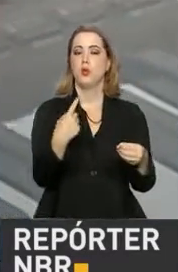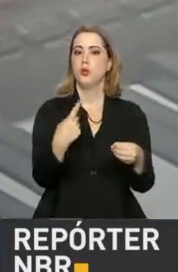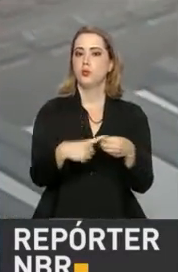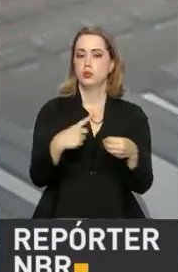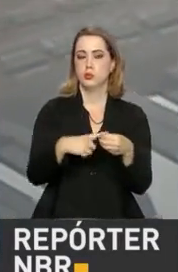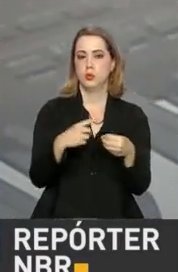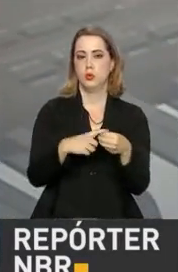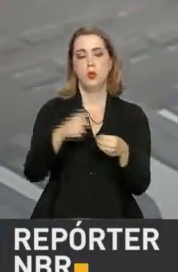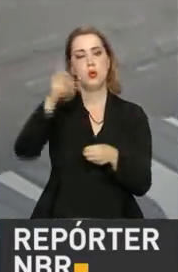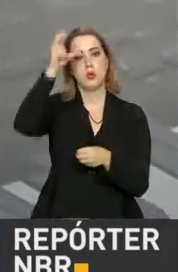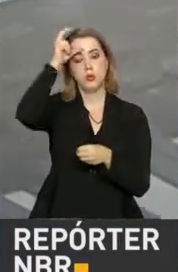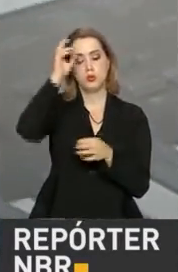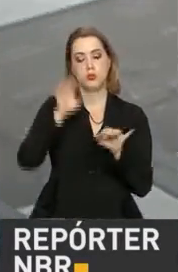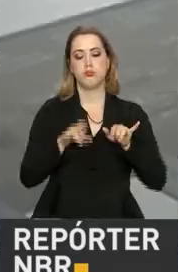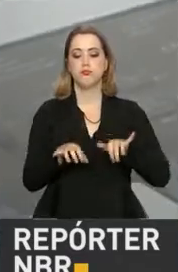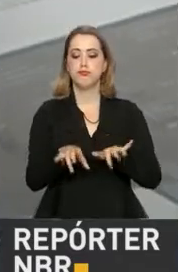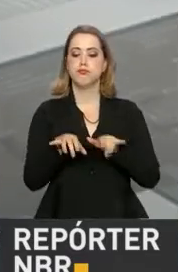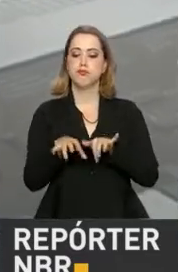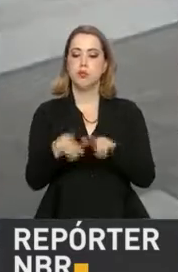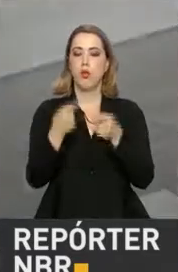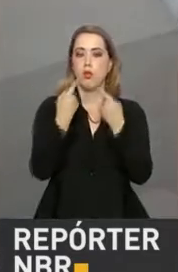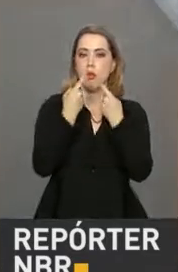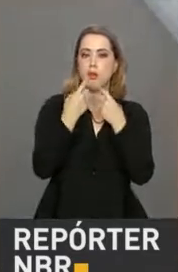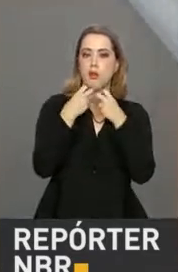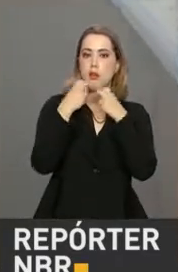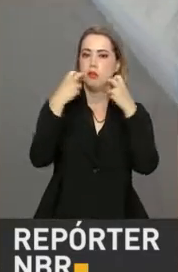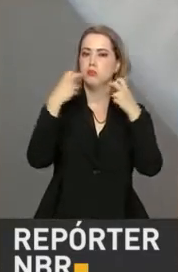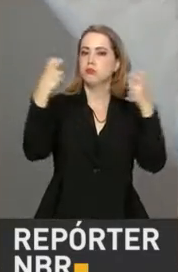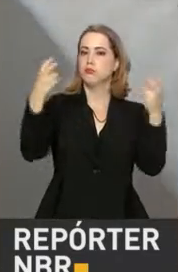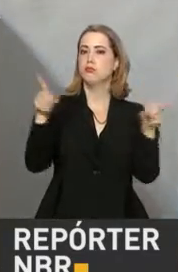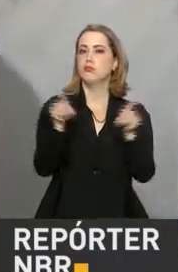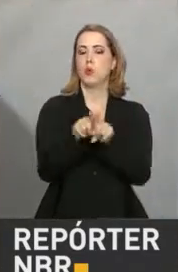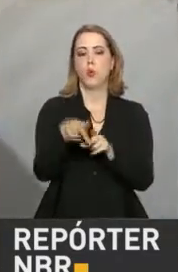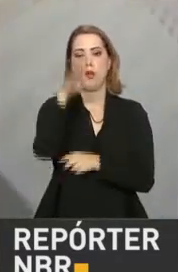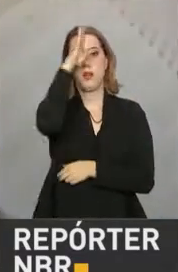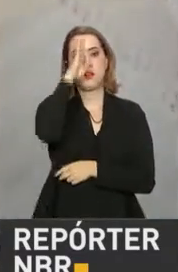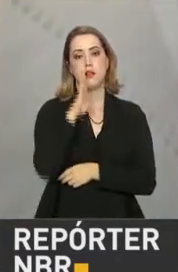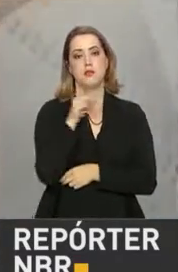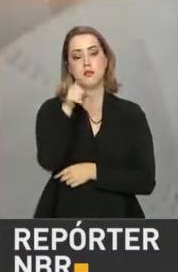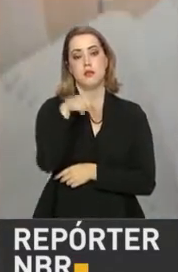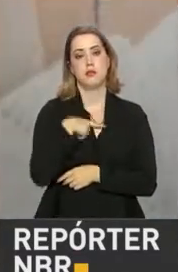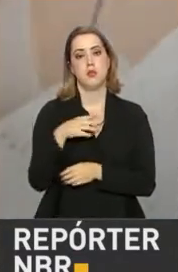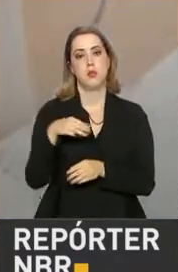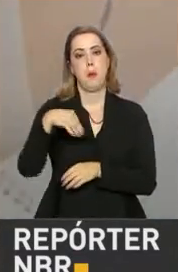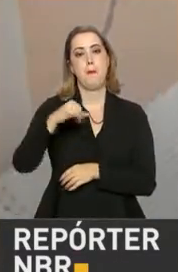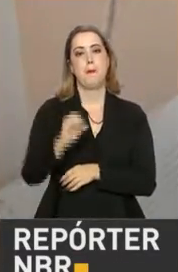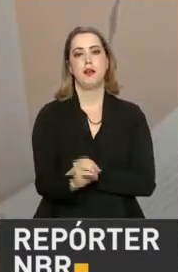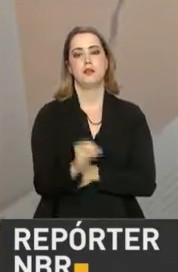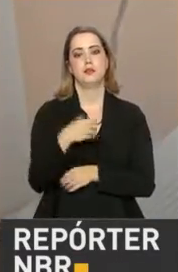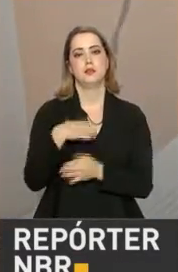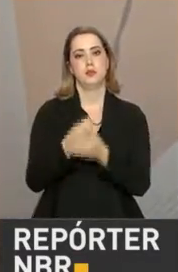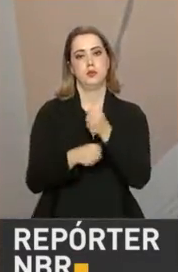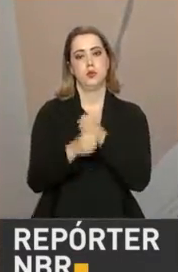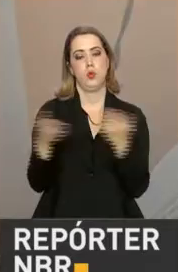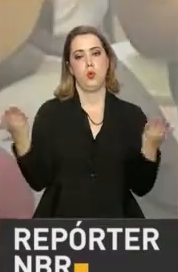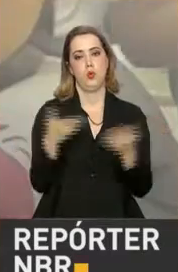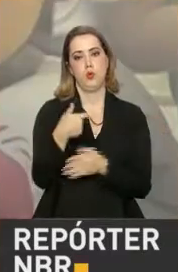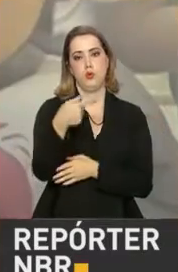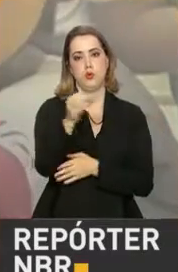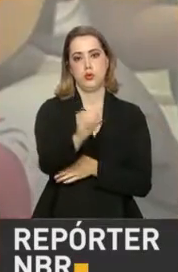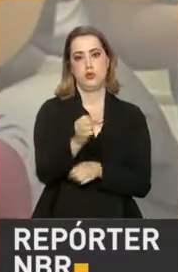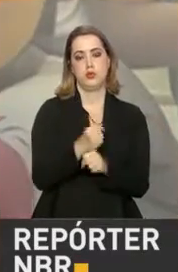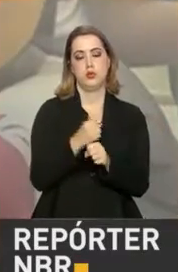aulas de teclado e canto tudo de graça funciona desde maio do ano passado e hoje tem 70 alunos a